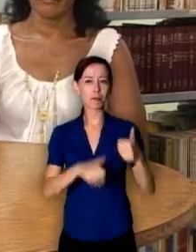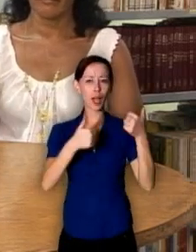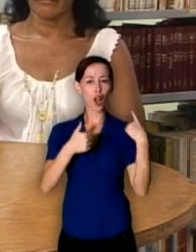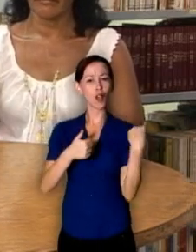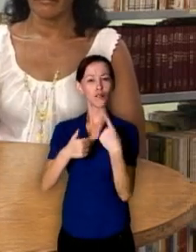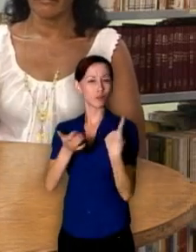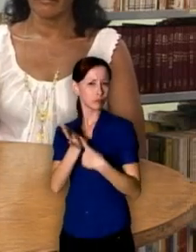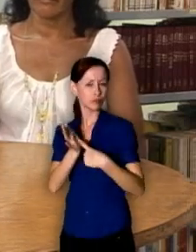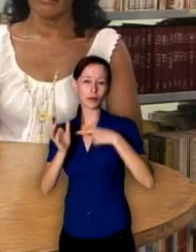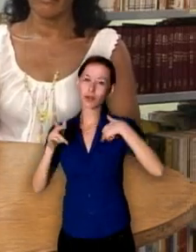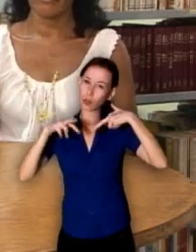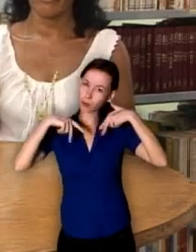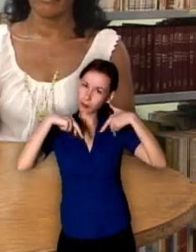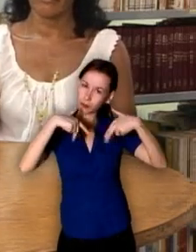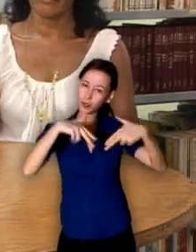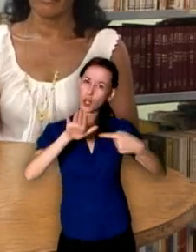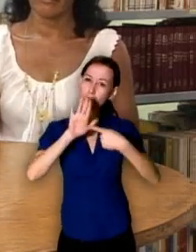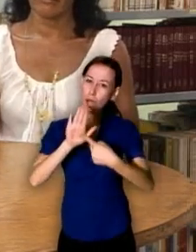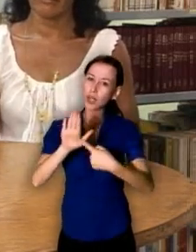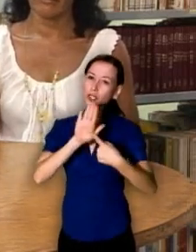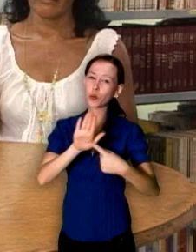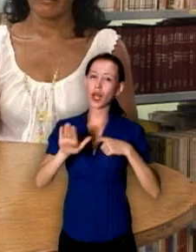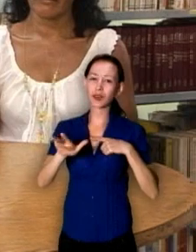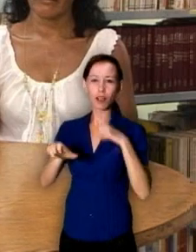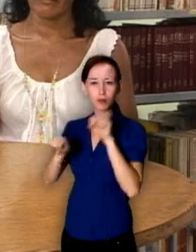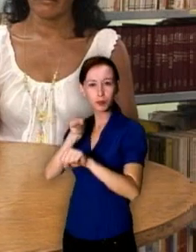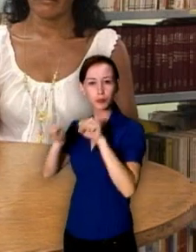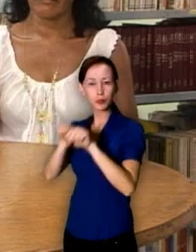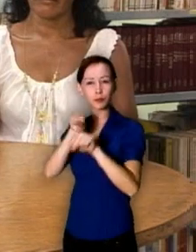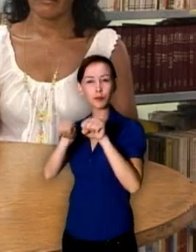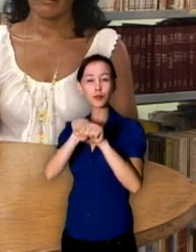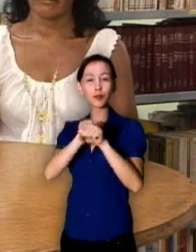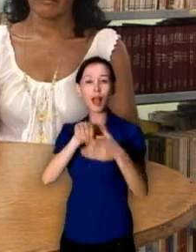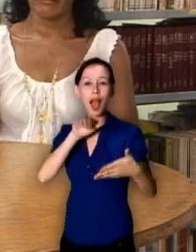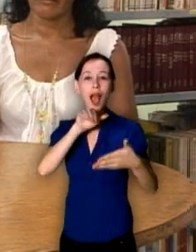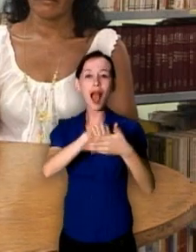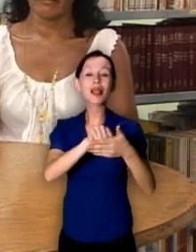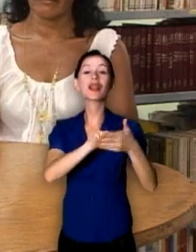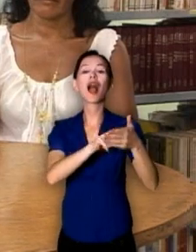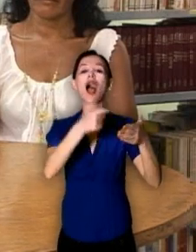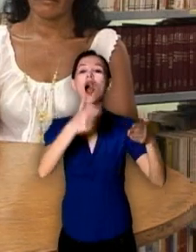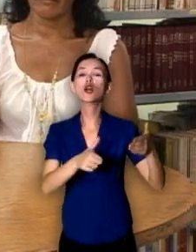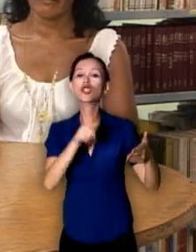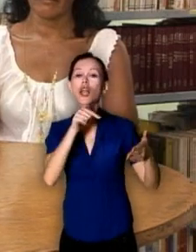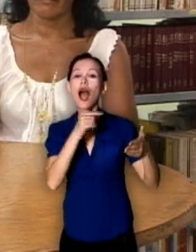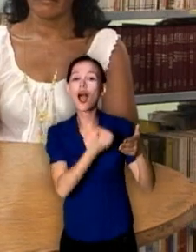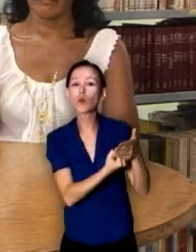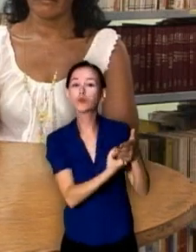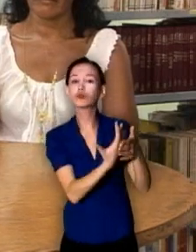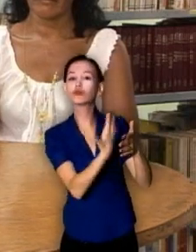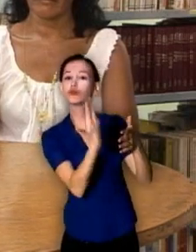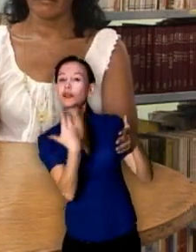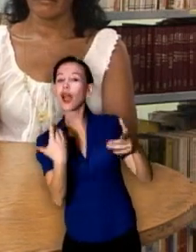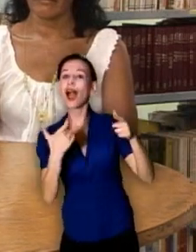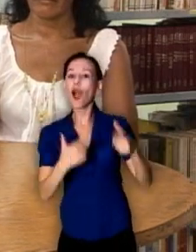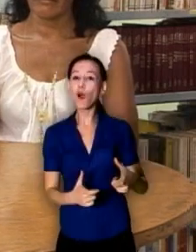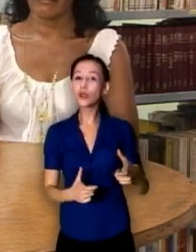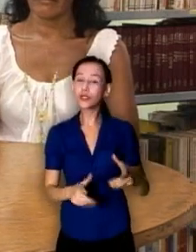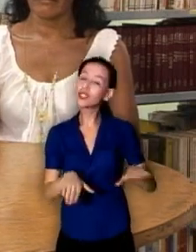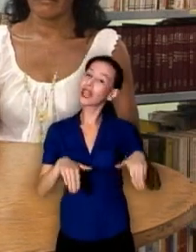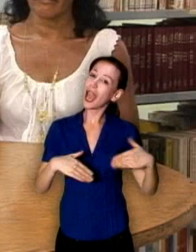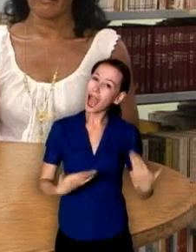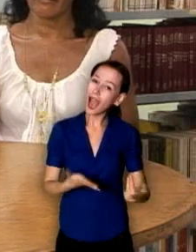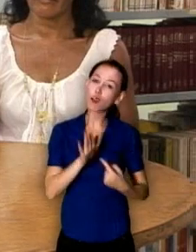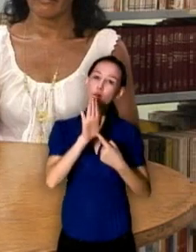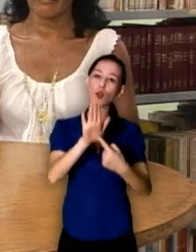do córrego, registrando a degradação até chegar na nascente, para depois chamar um profissional. Aí nós já vamos